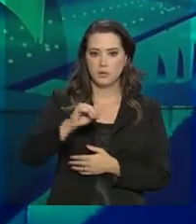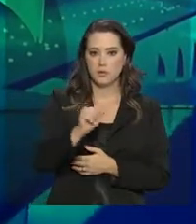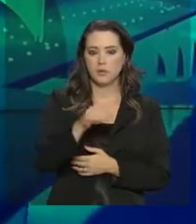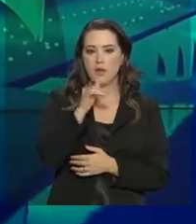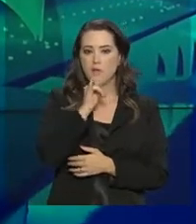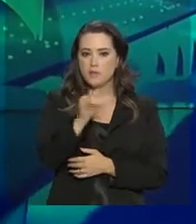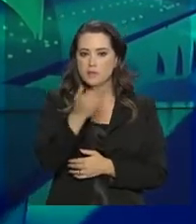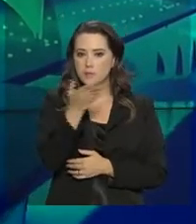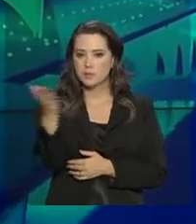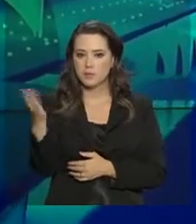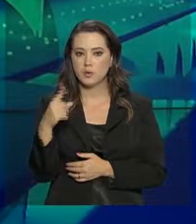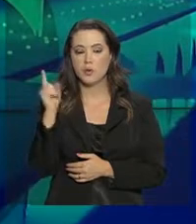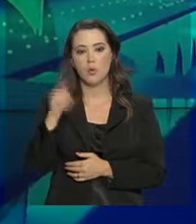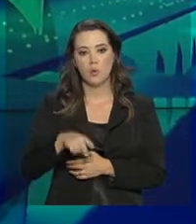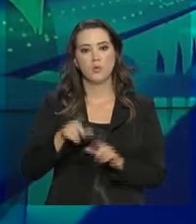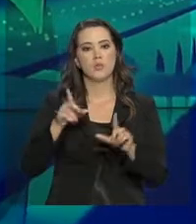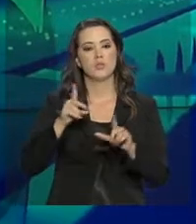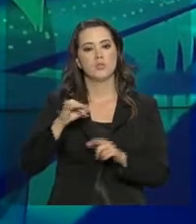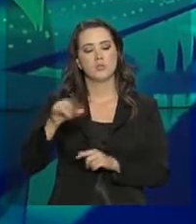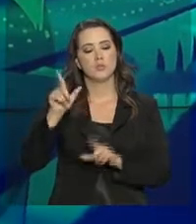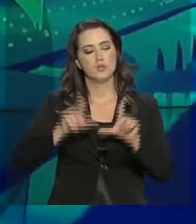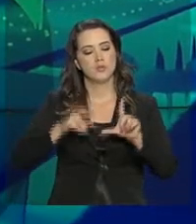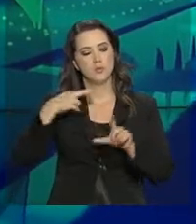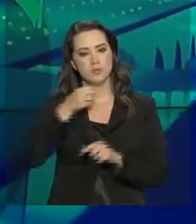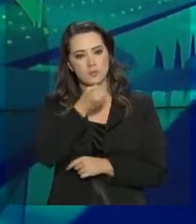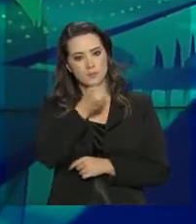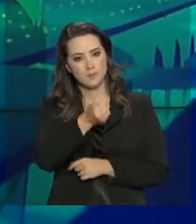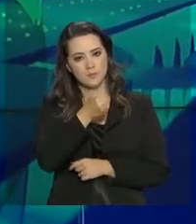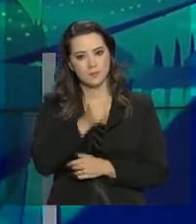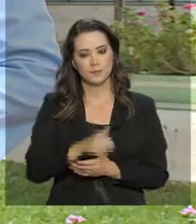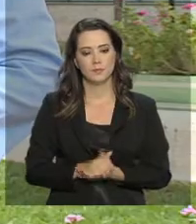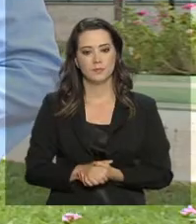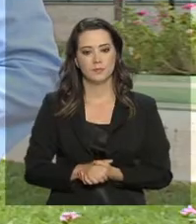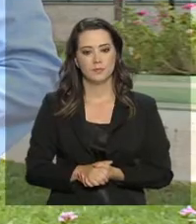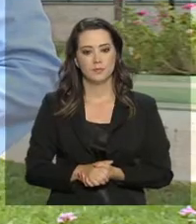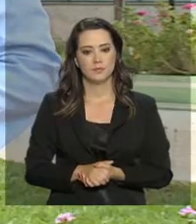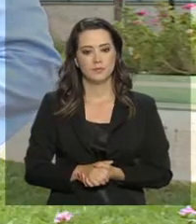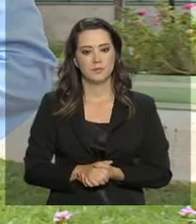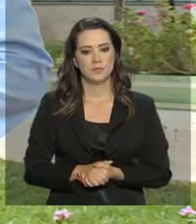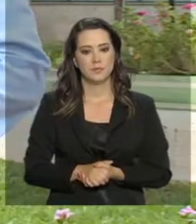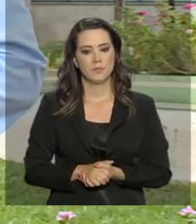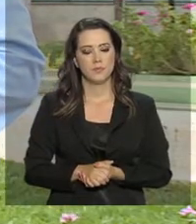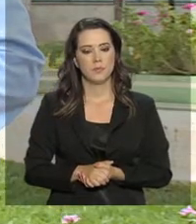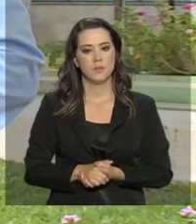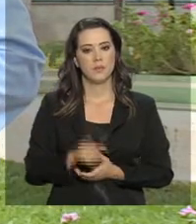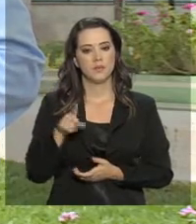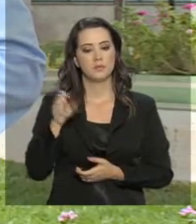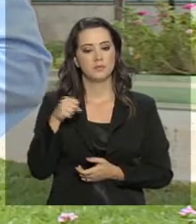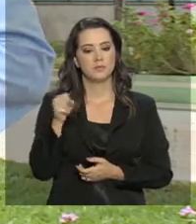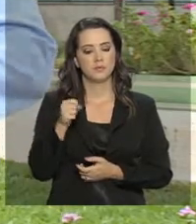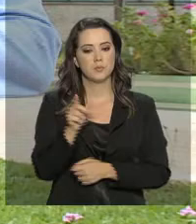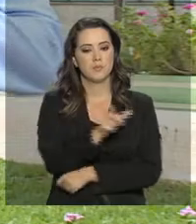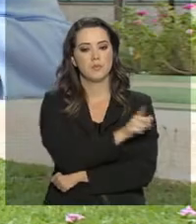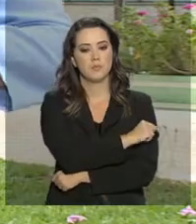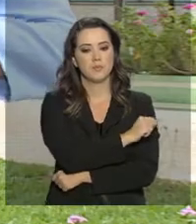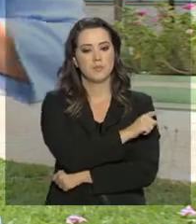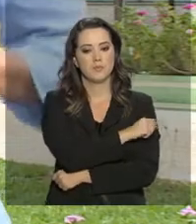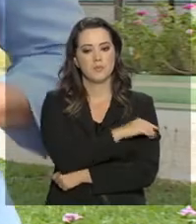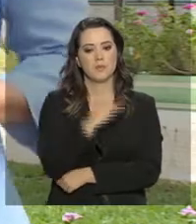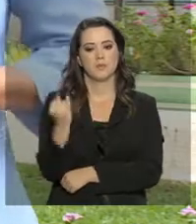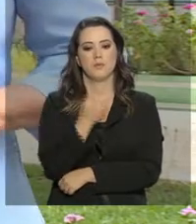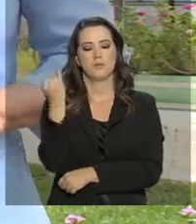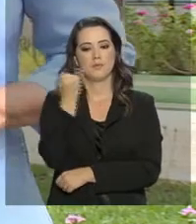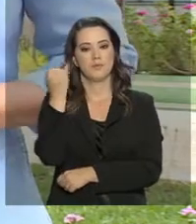tem um recado pra gente hoje é dia de nbr entrevista é isso mesmo a vacinação é um assunto